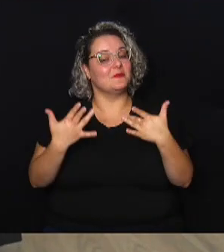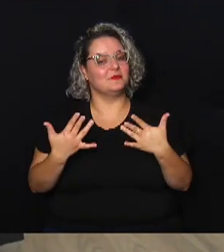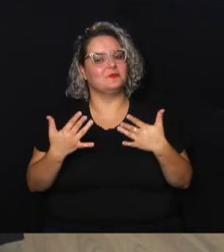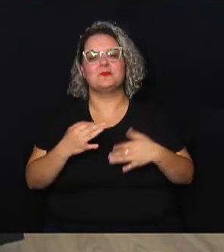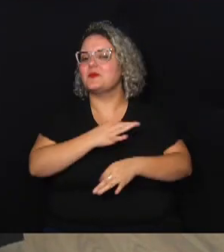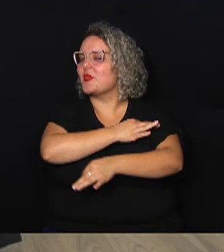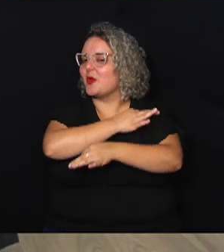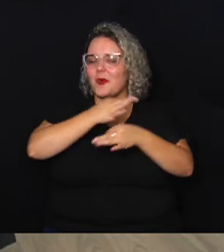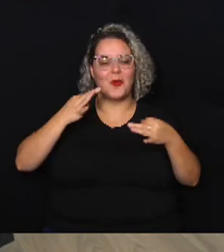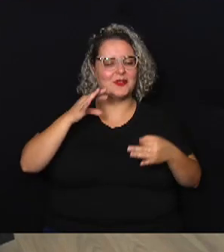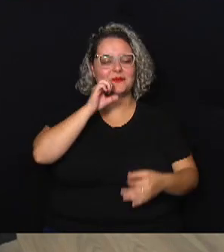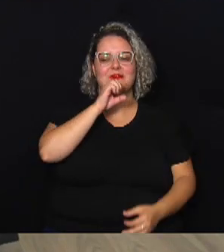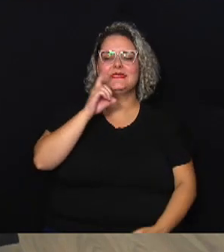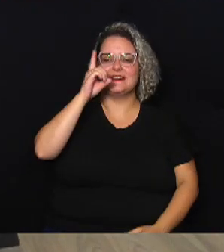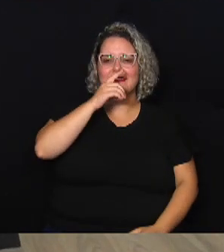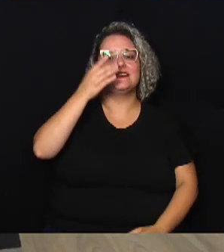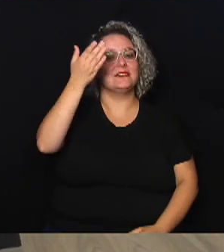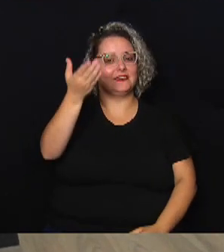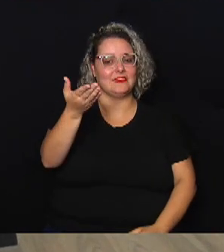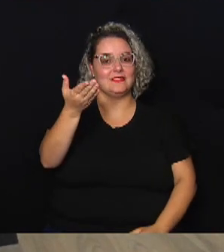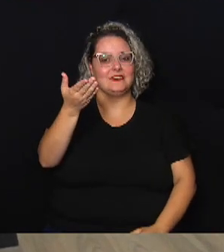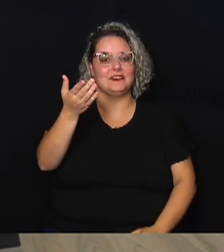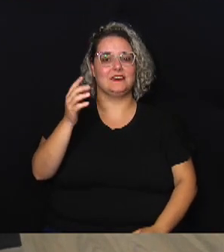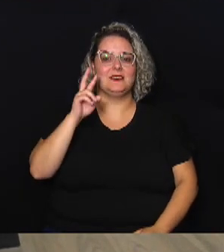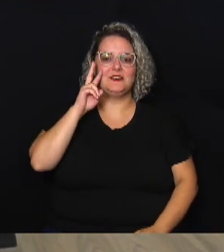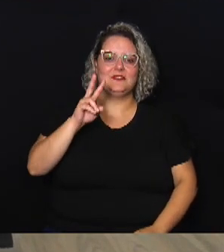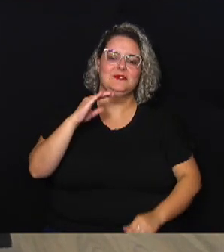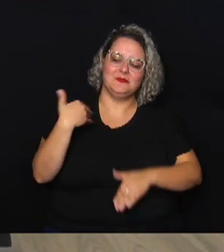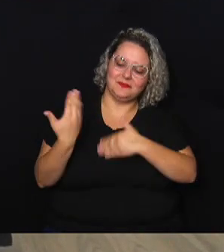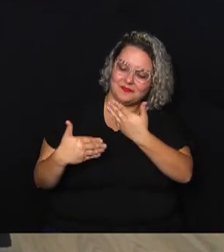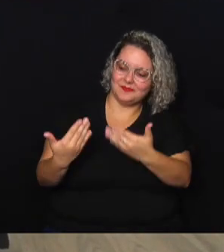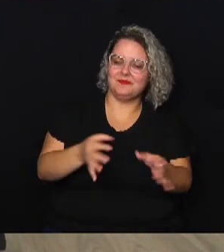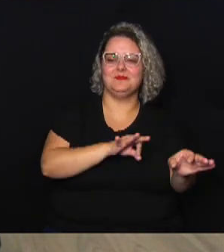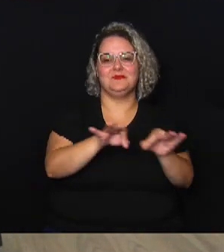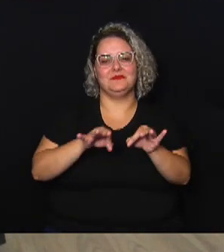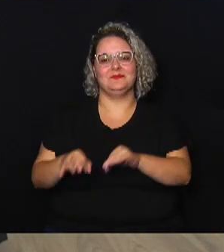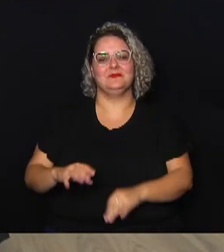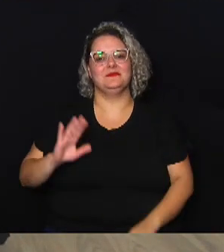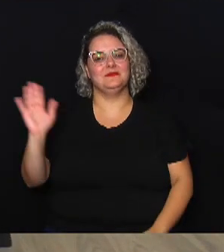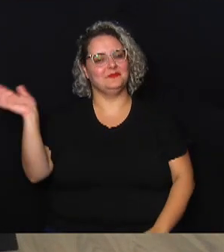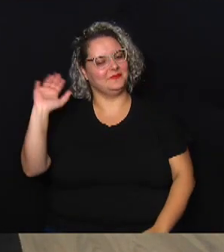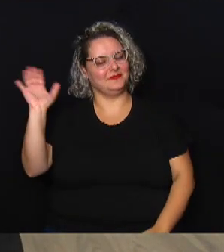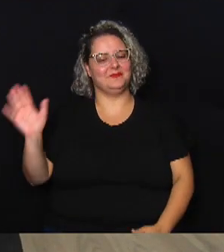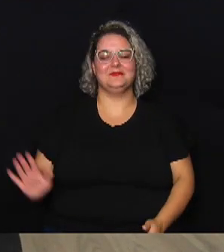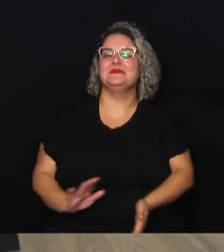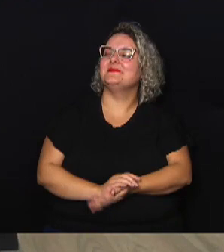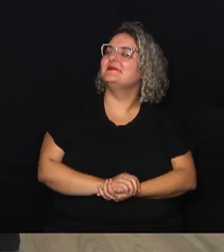ótimo final de semana para você. A gente se vê ao longo da nossa programação. Tchau!